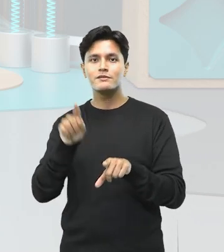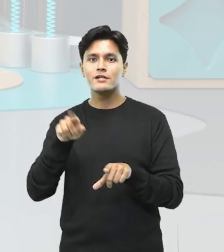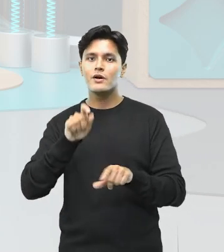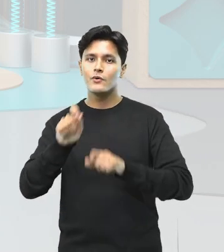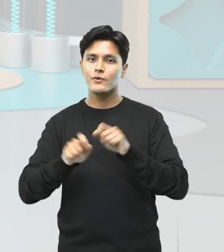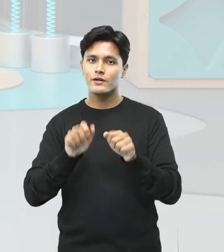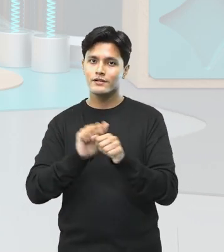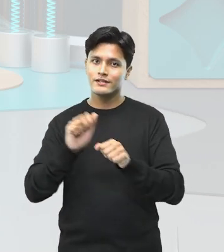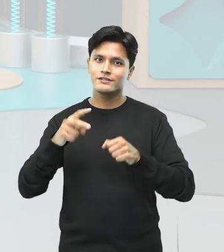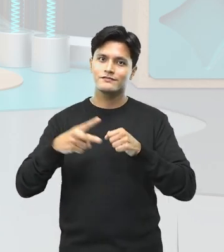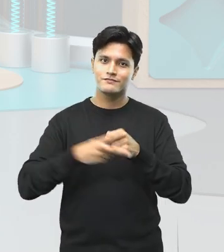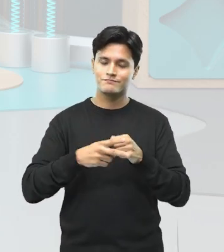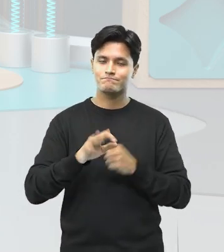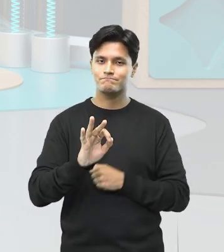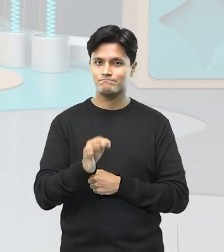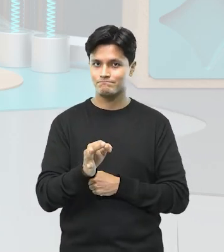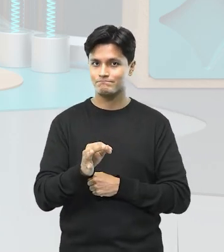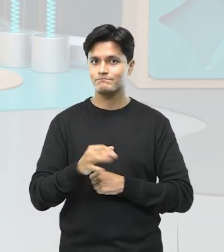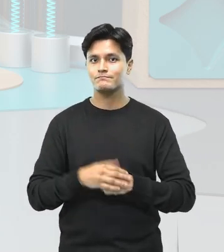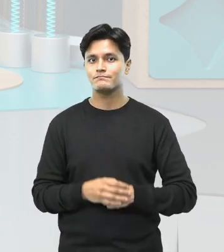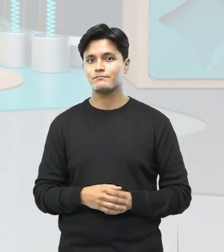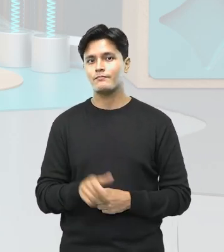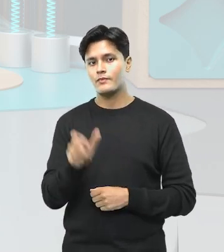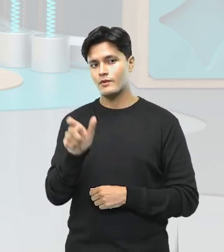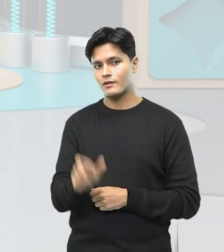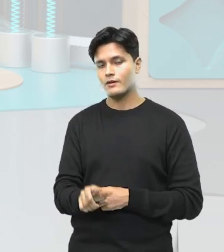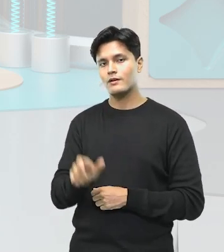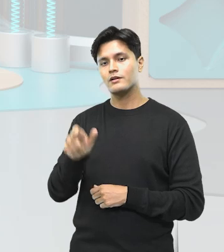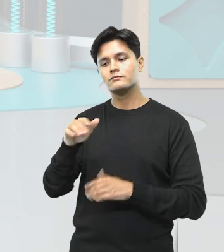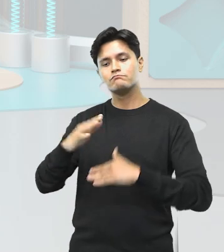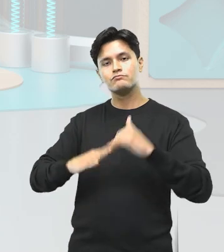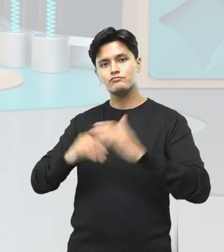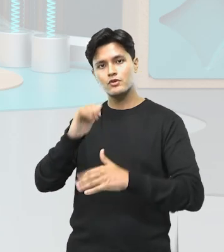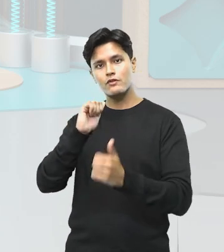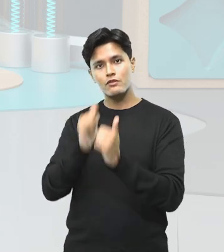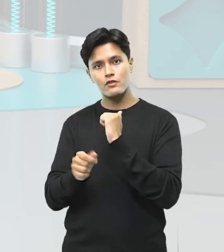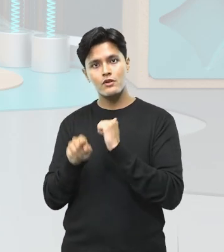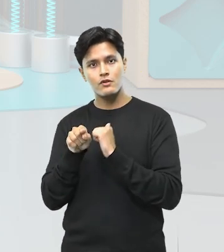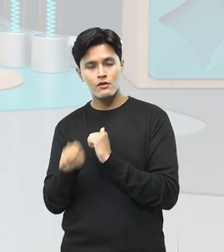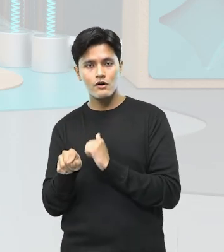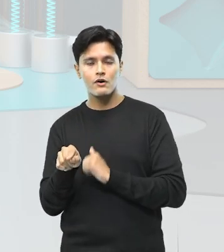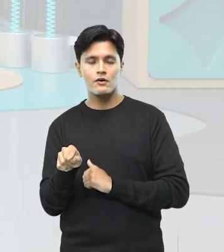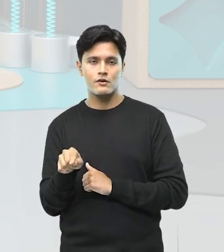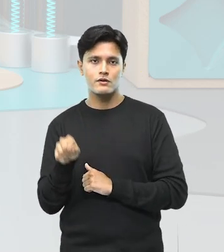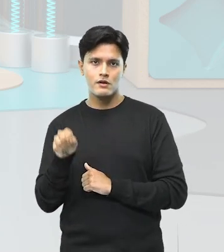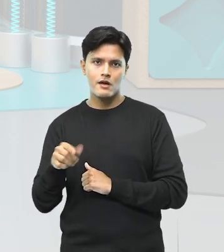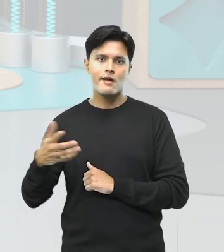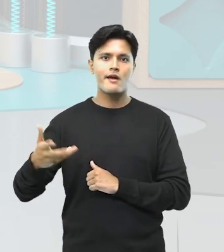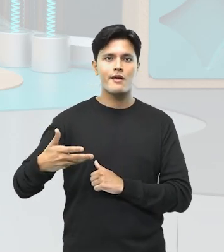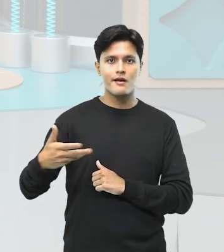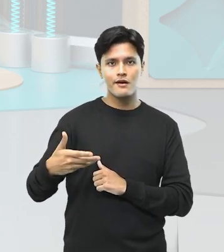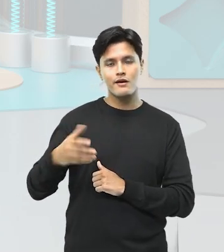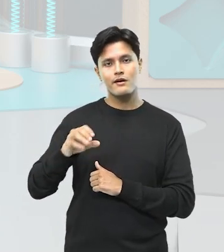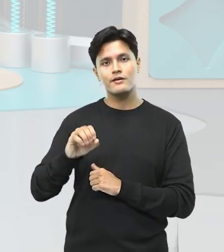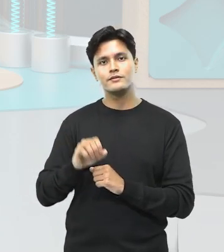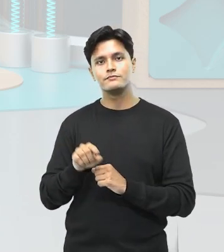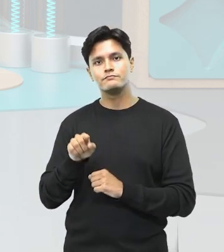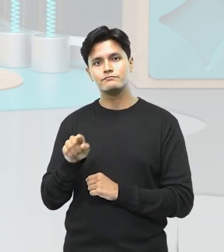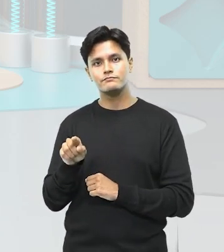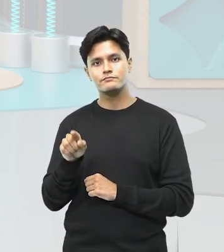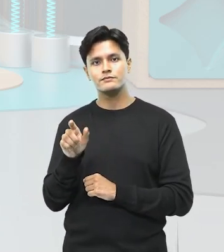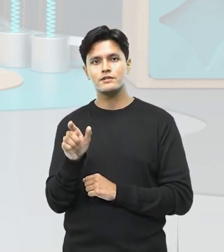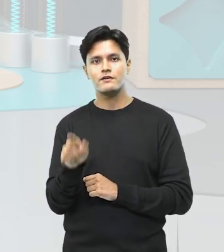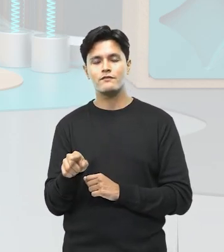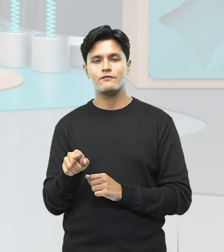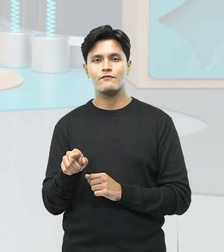um advérbio, tá bom? O centroavante é muito veloz, muito advérbio, veloz adjetivo,